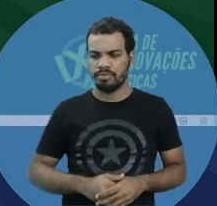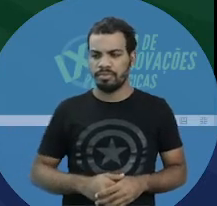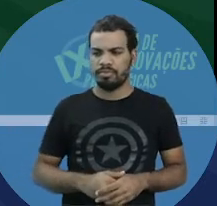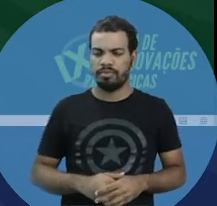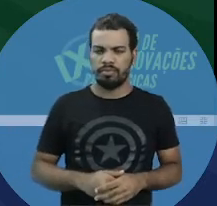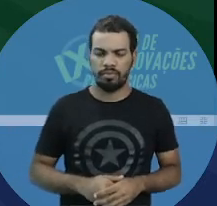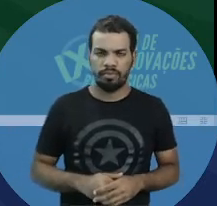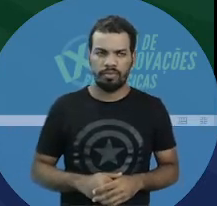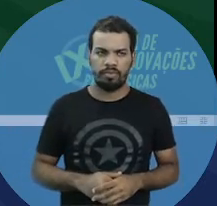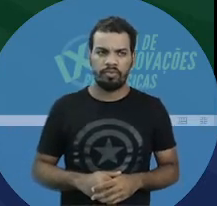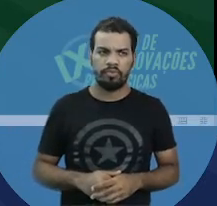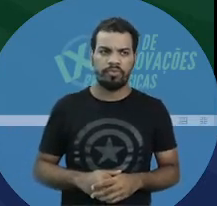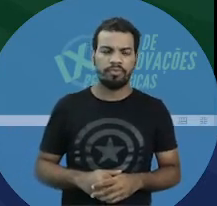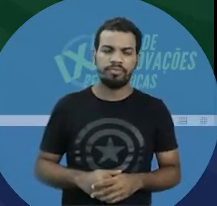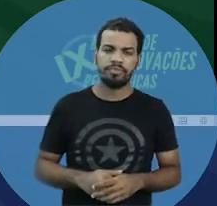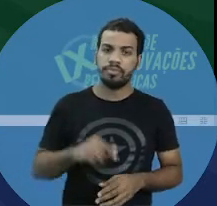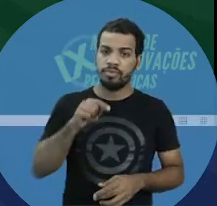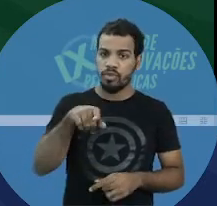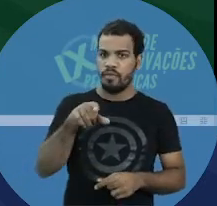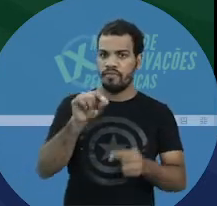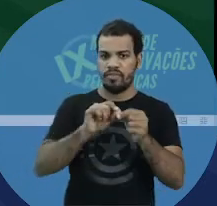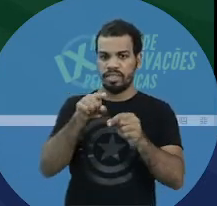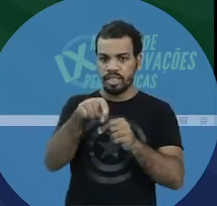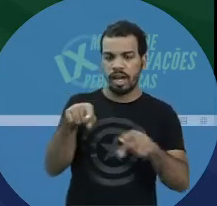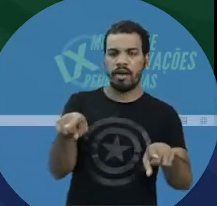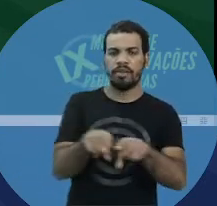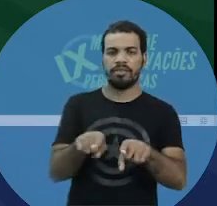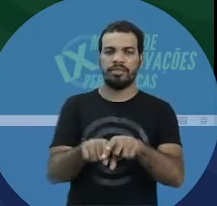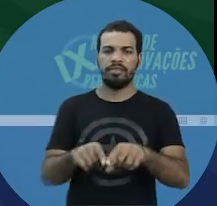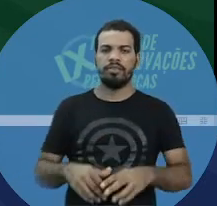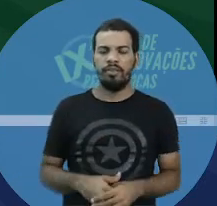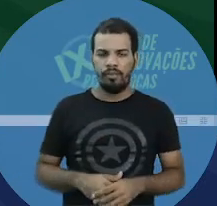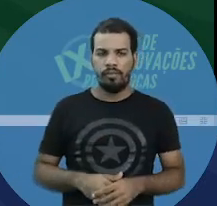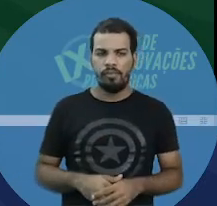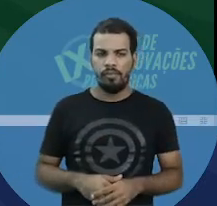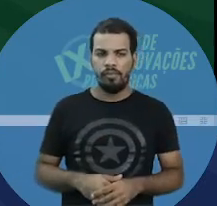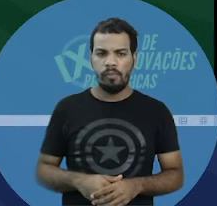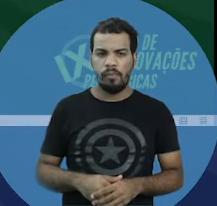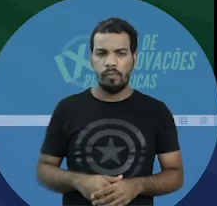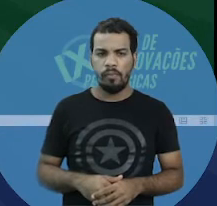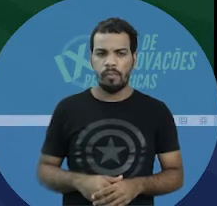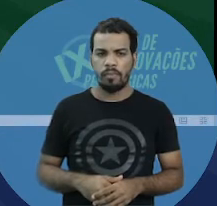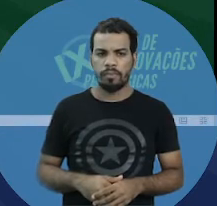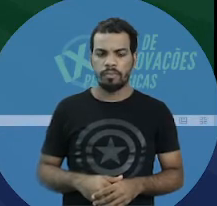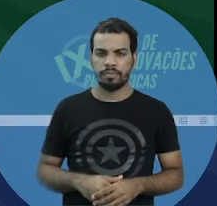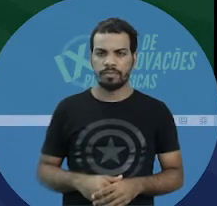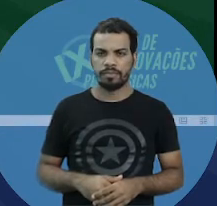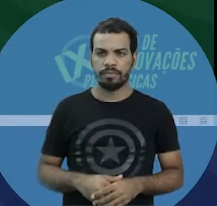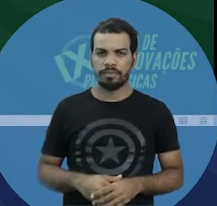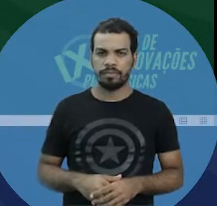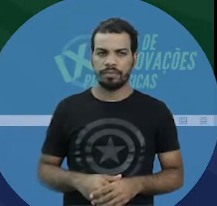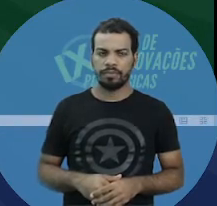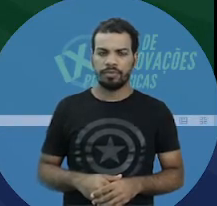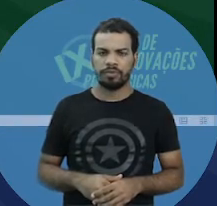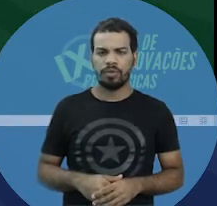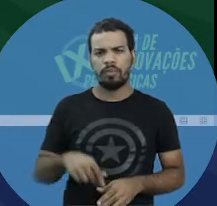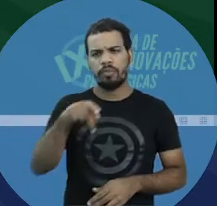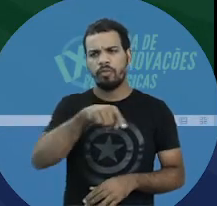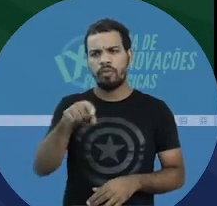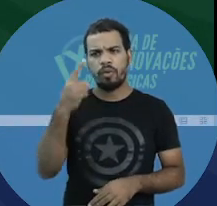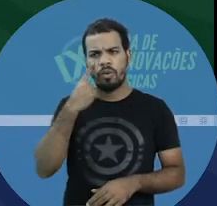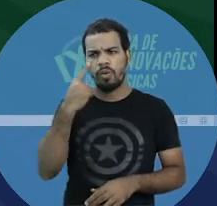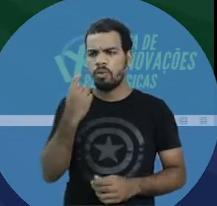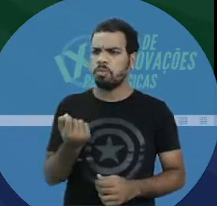Então, isso também foi trabalhado com eles. Eles também nos relataram. Semana mesmo, estava professora, eu não vim hoje, não